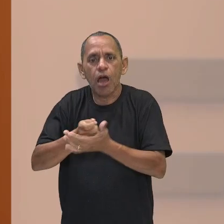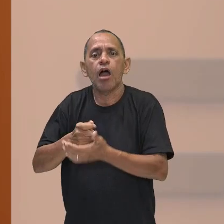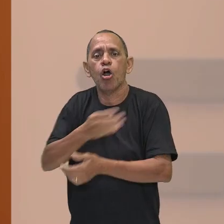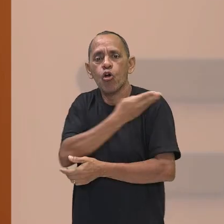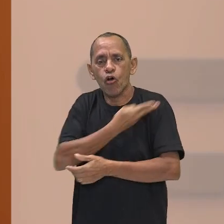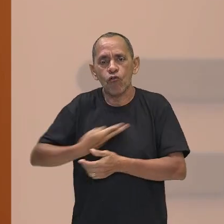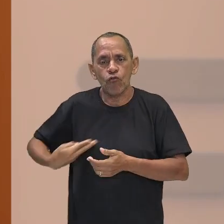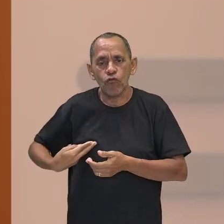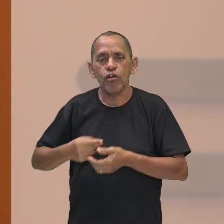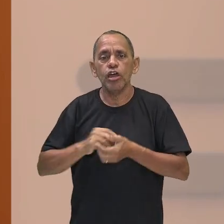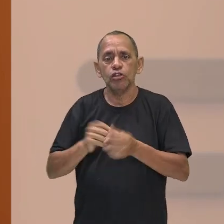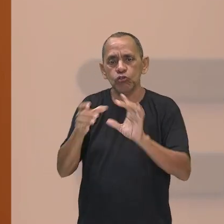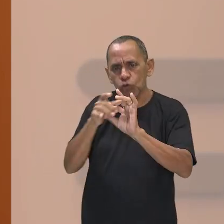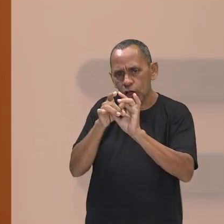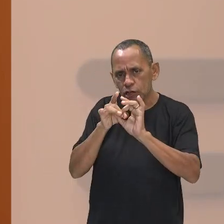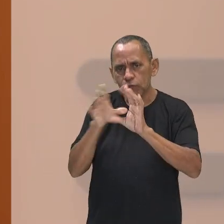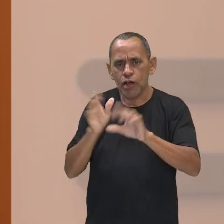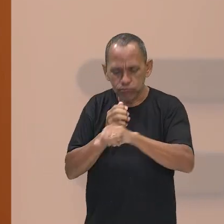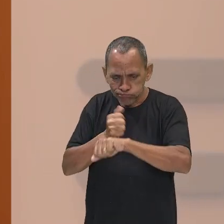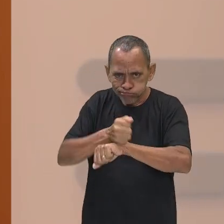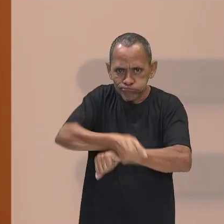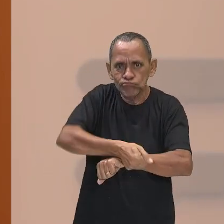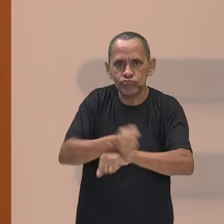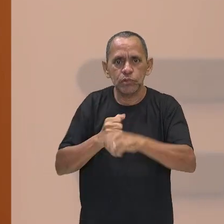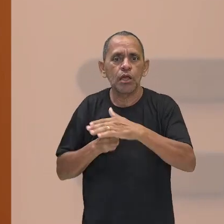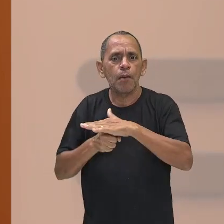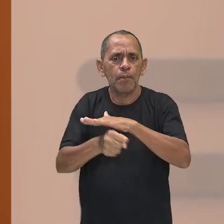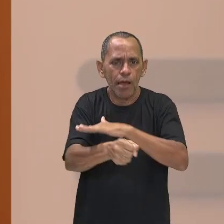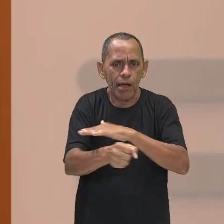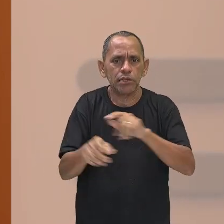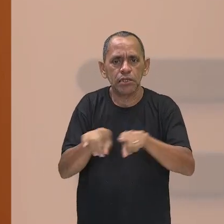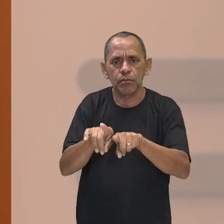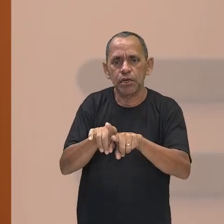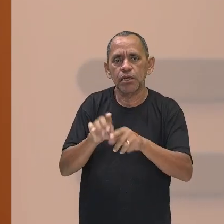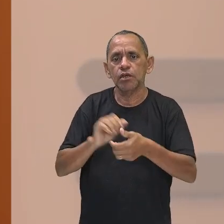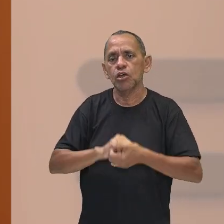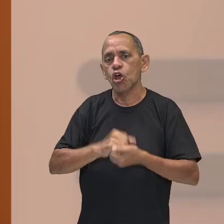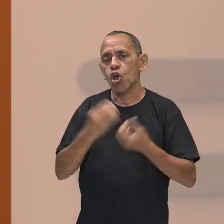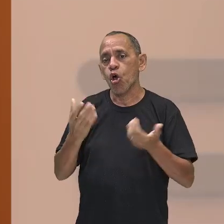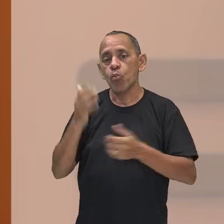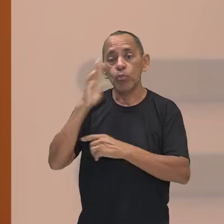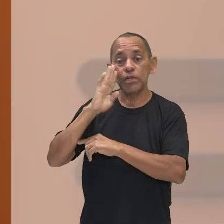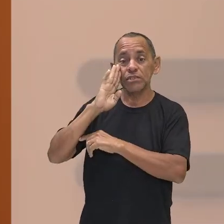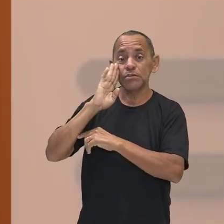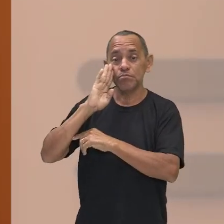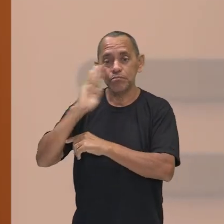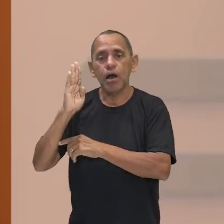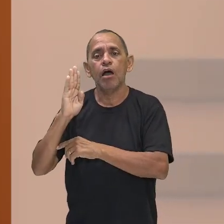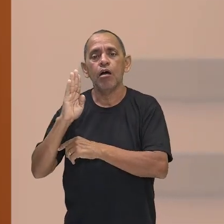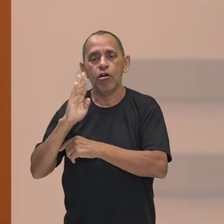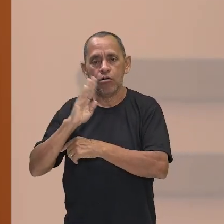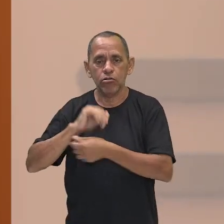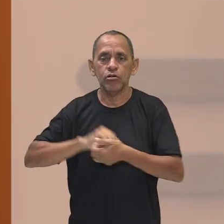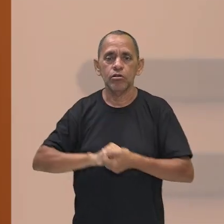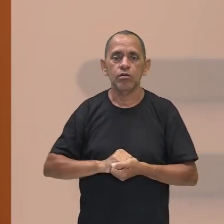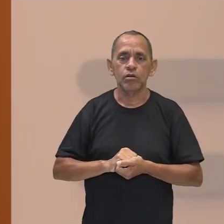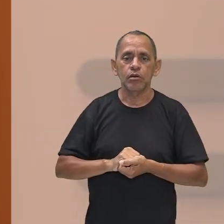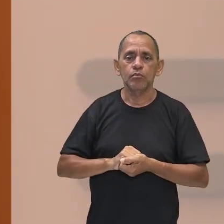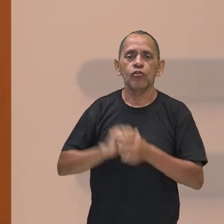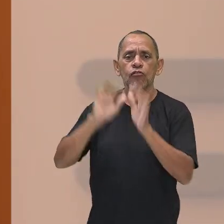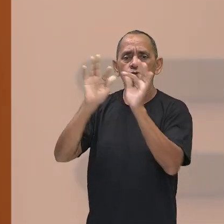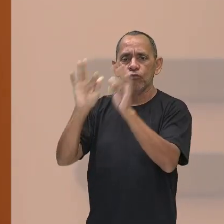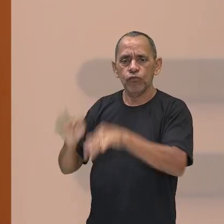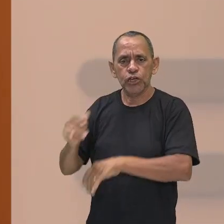a gente vai começar a entender futuramente que vai ser também crucial para a queda do Império e a